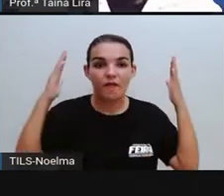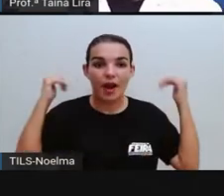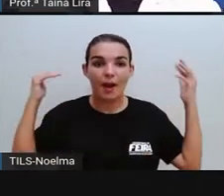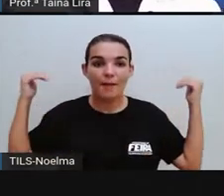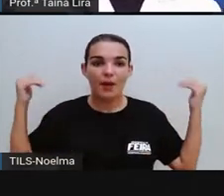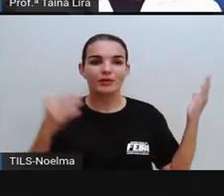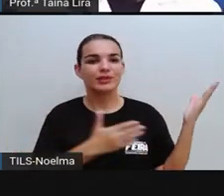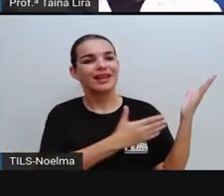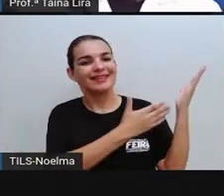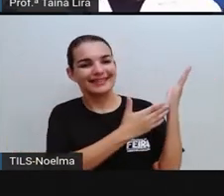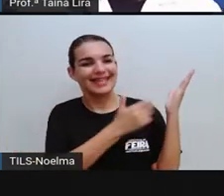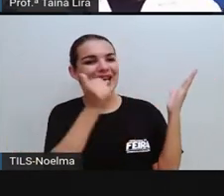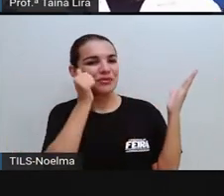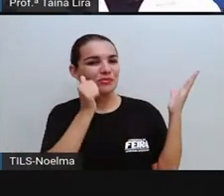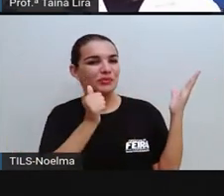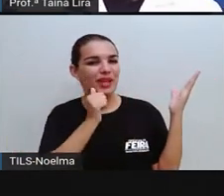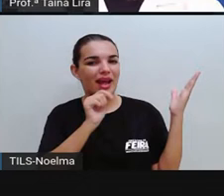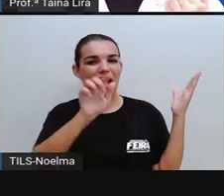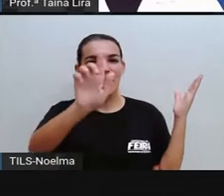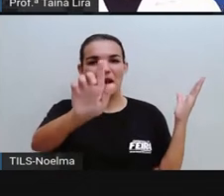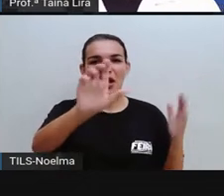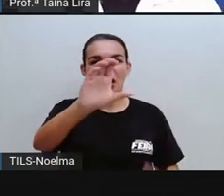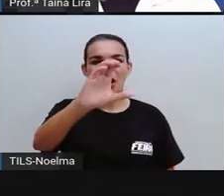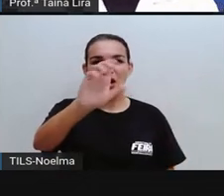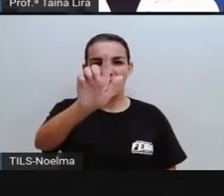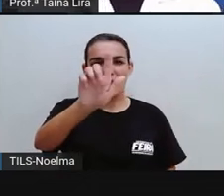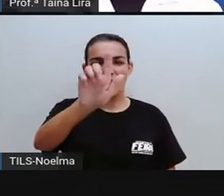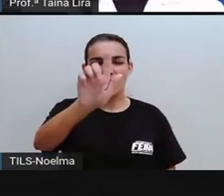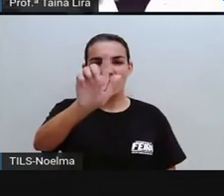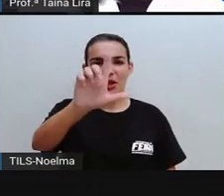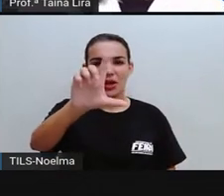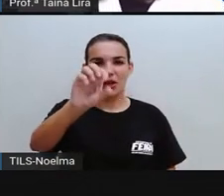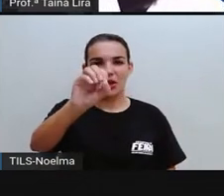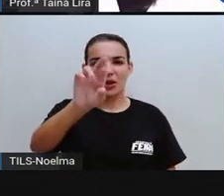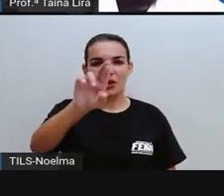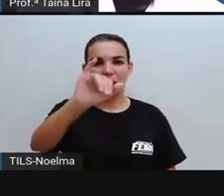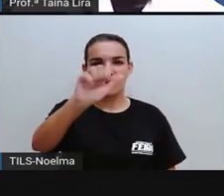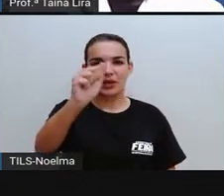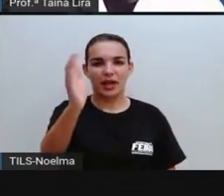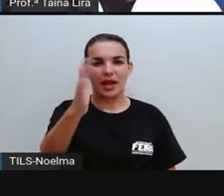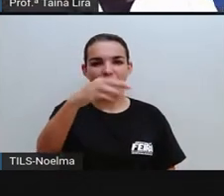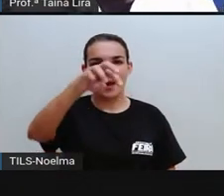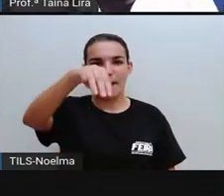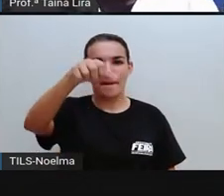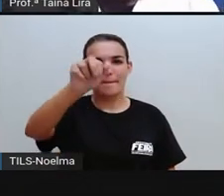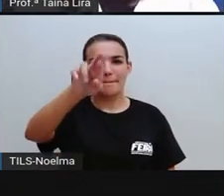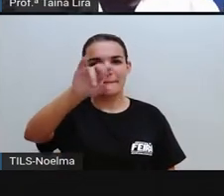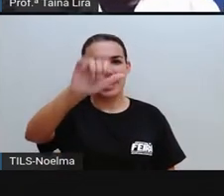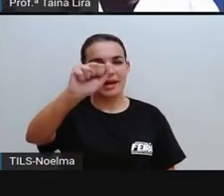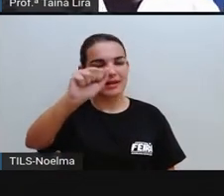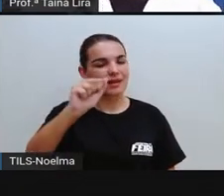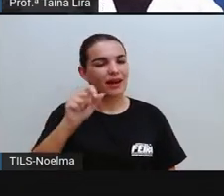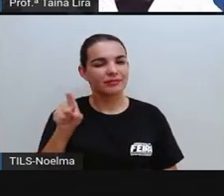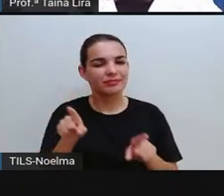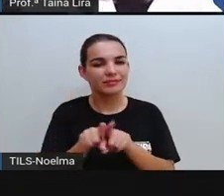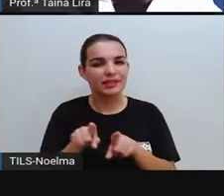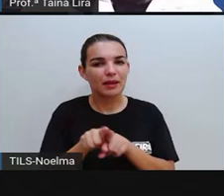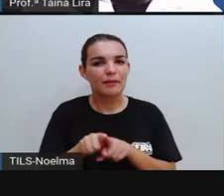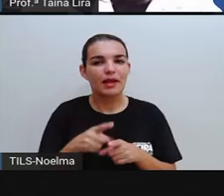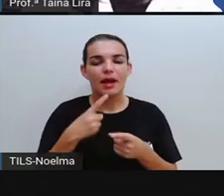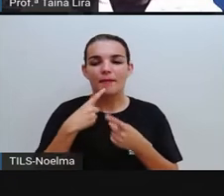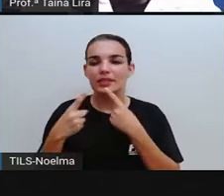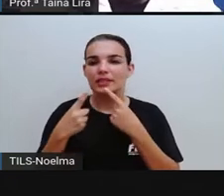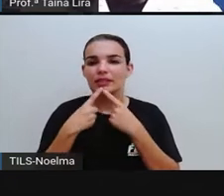famosa é Glória Maria, tá? Glória Maria, que hoje é apresentadora, junto com Sandra Nenberg aí